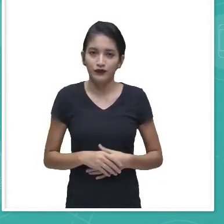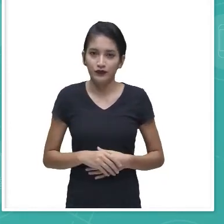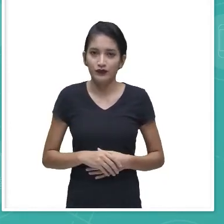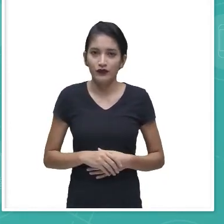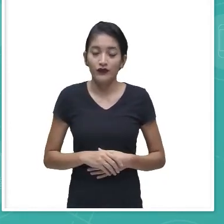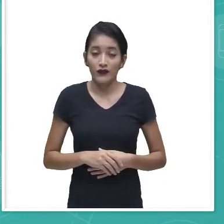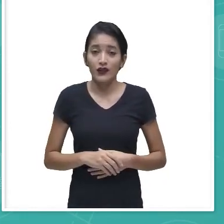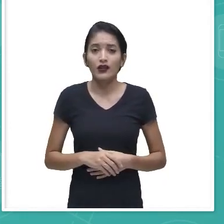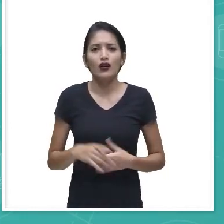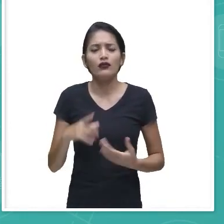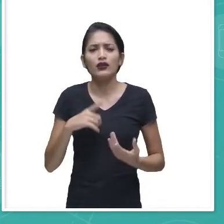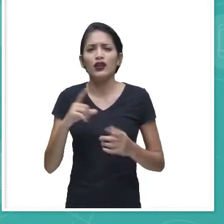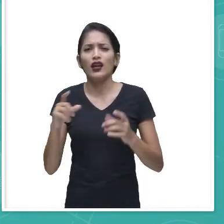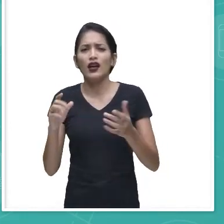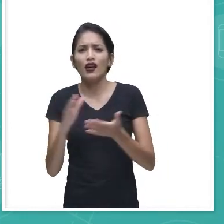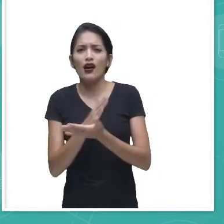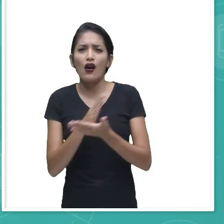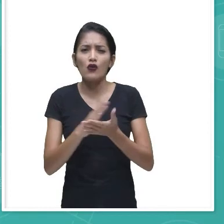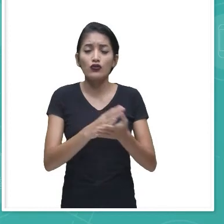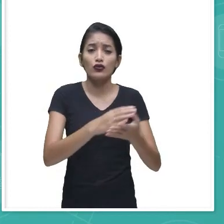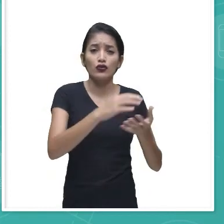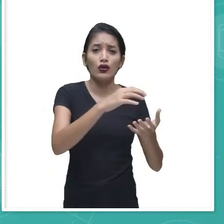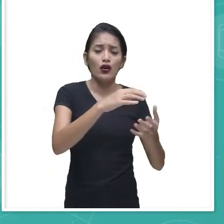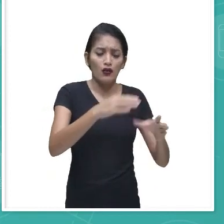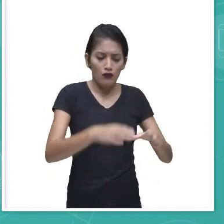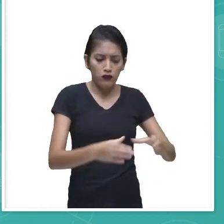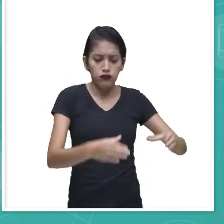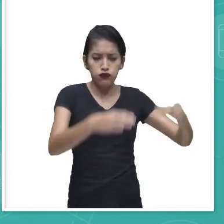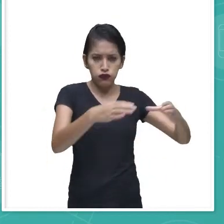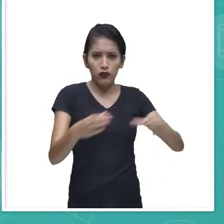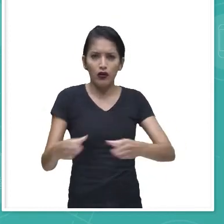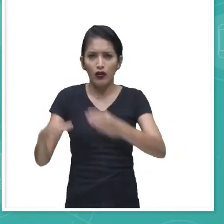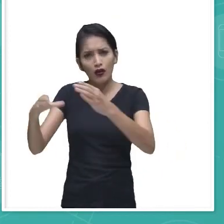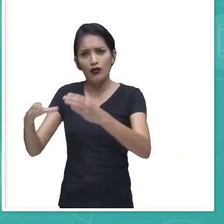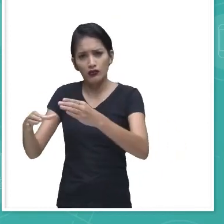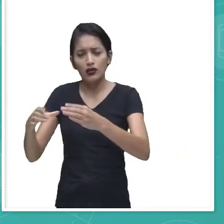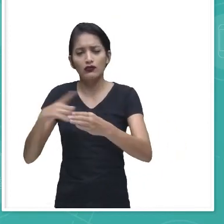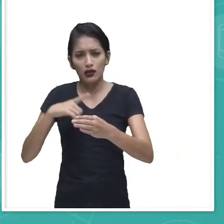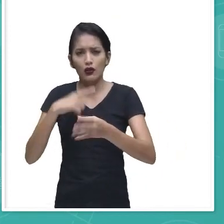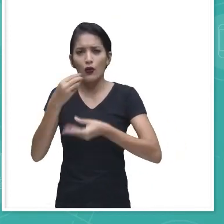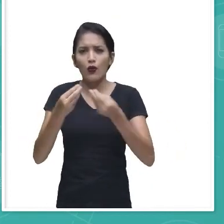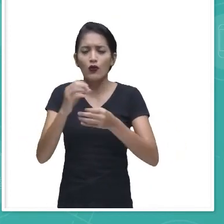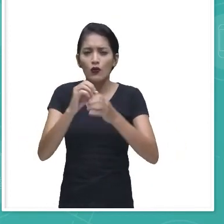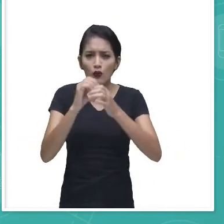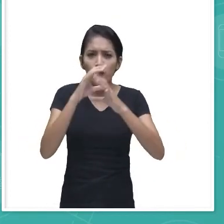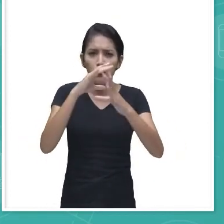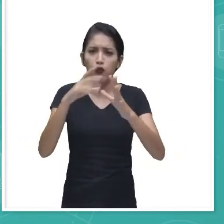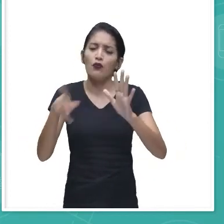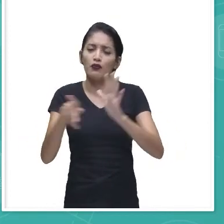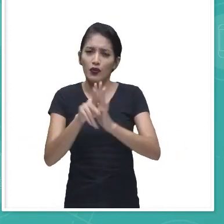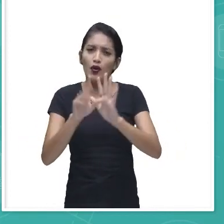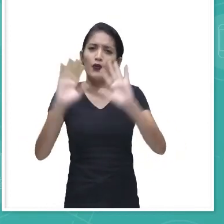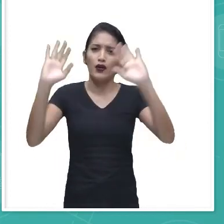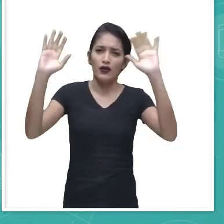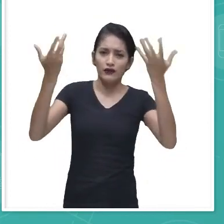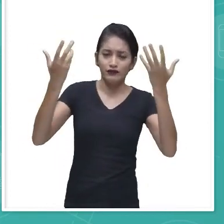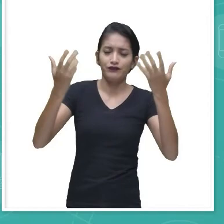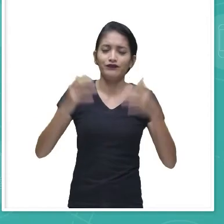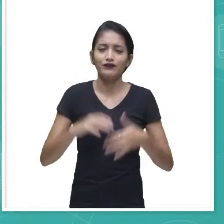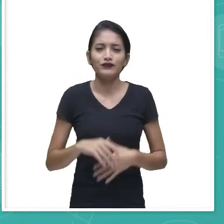encontrado em cilindros, em casas que fazem aí o enchimento desses balões para aniversários e festas em geral,